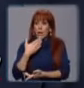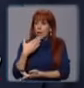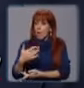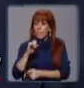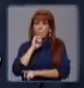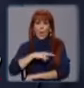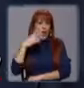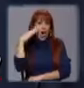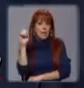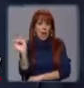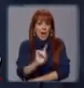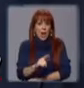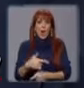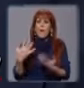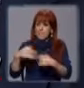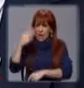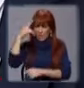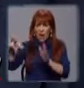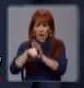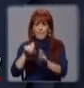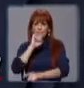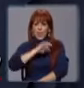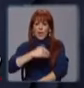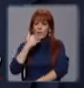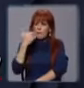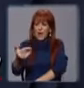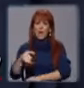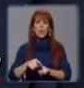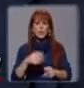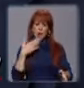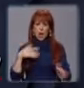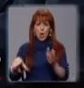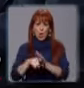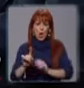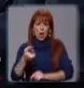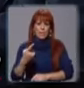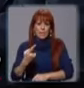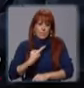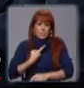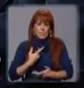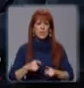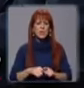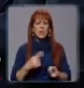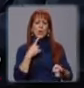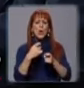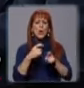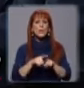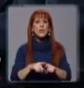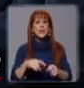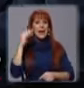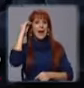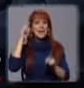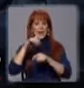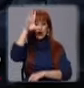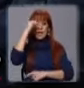não ser normal é no entanto prevista na lei e eu US lei se for caso disso no interrogatório a tese do